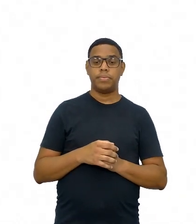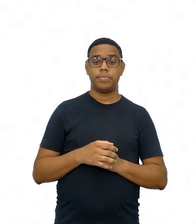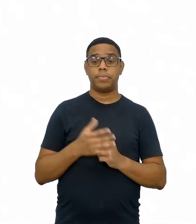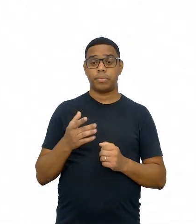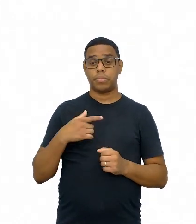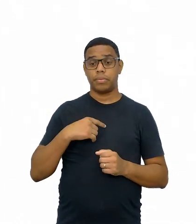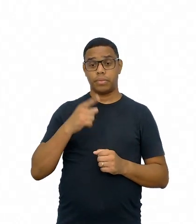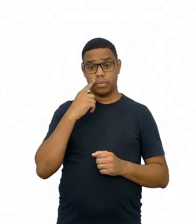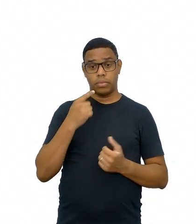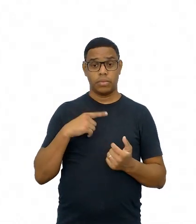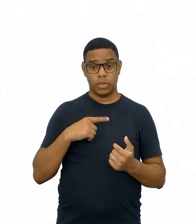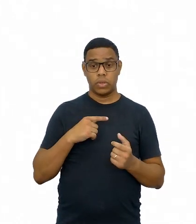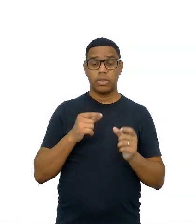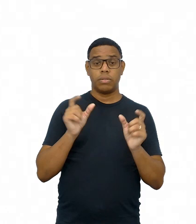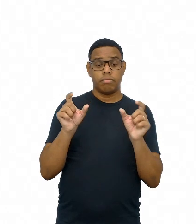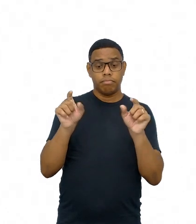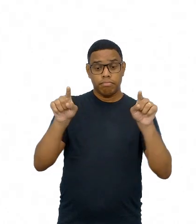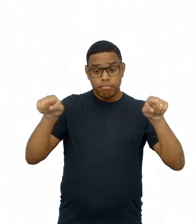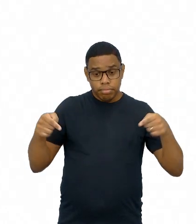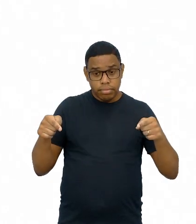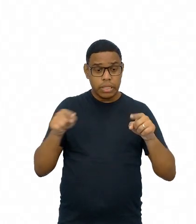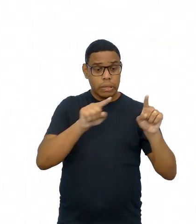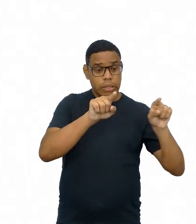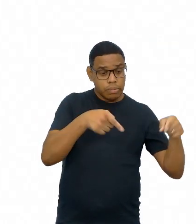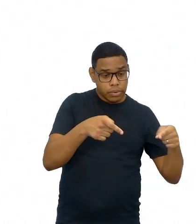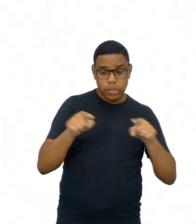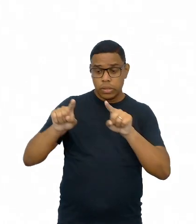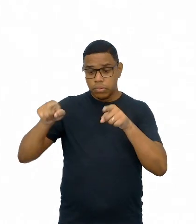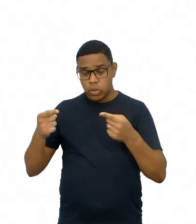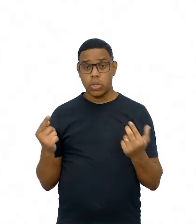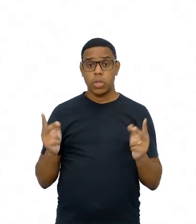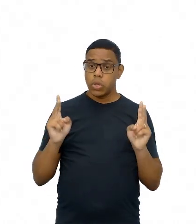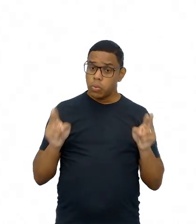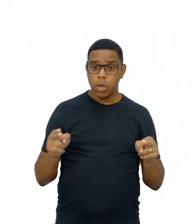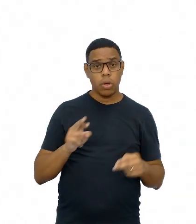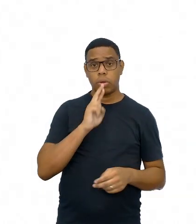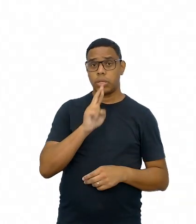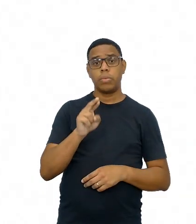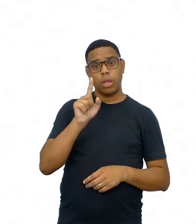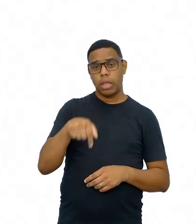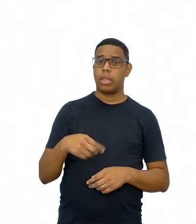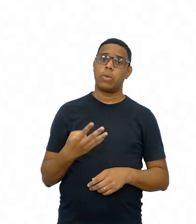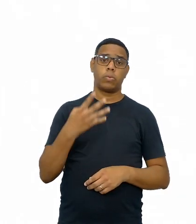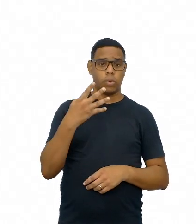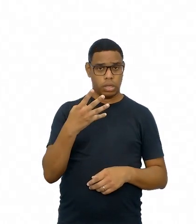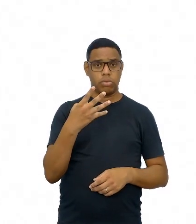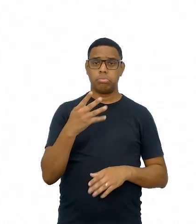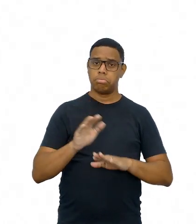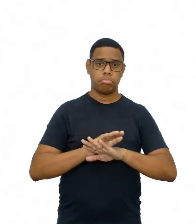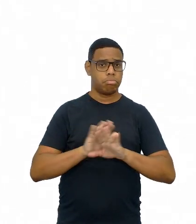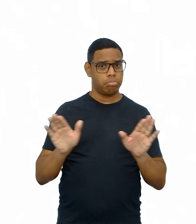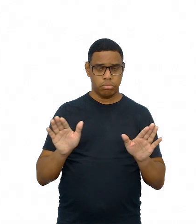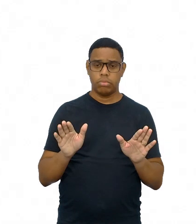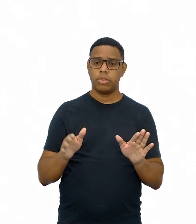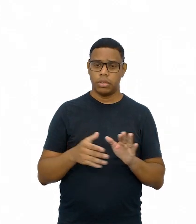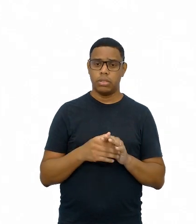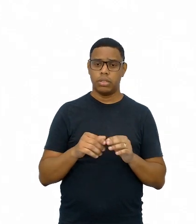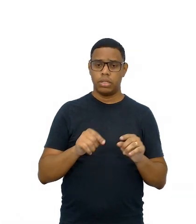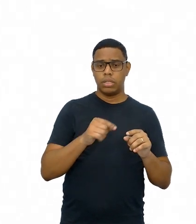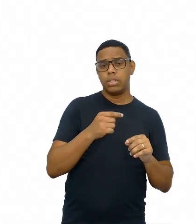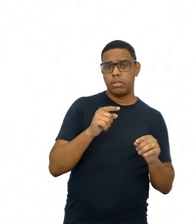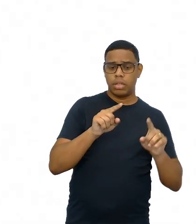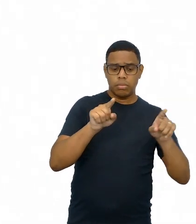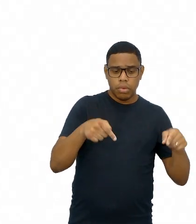essas duas operações equivale a 24, né? Então, é a mudança também da ordem, não